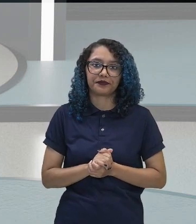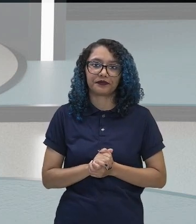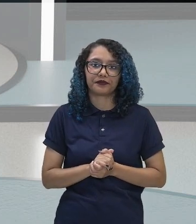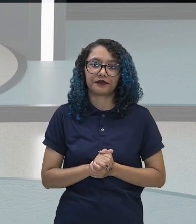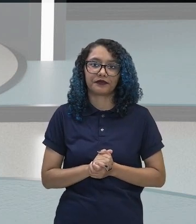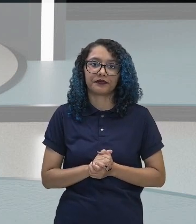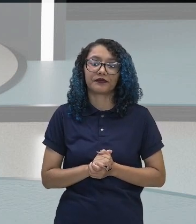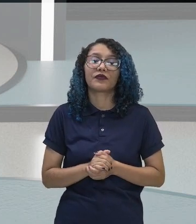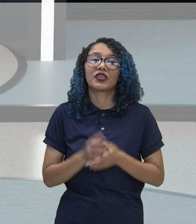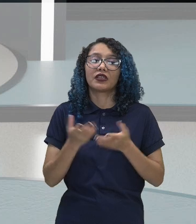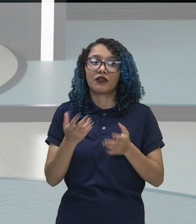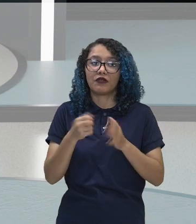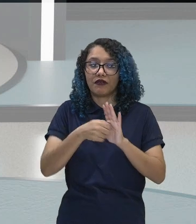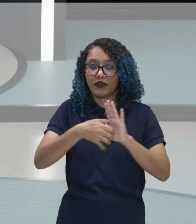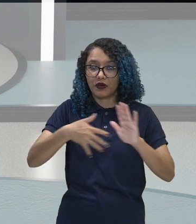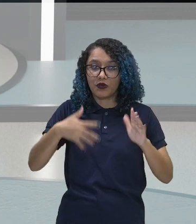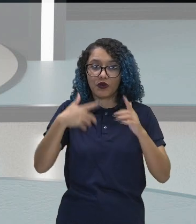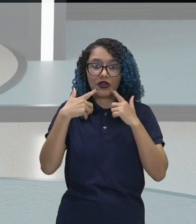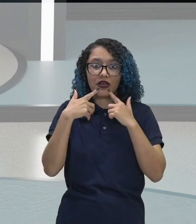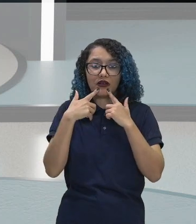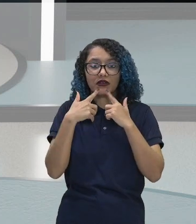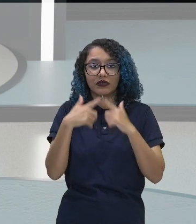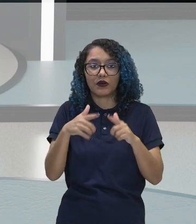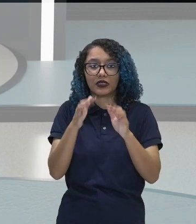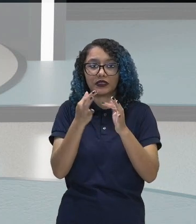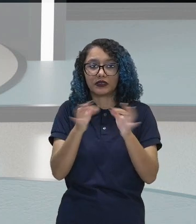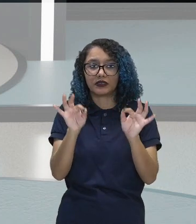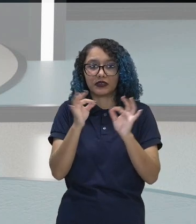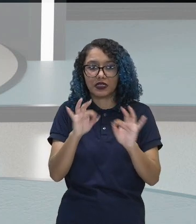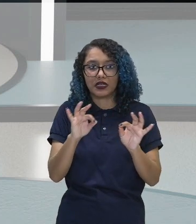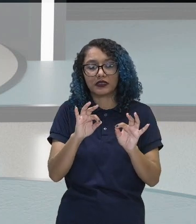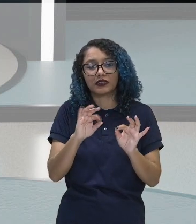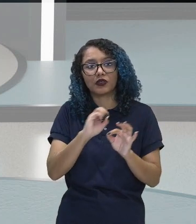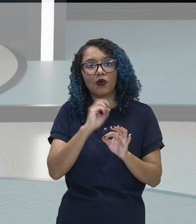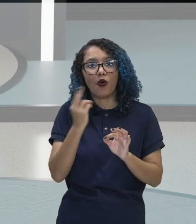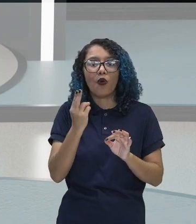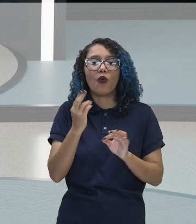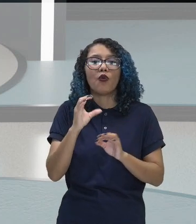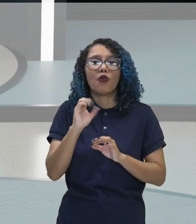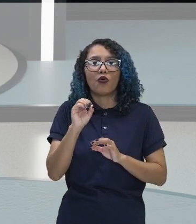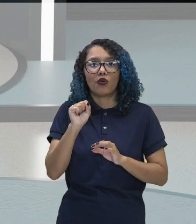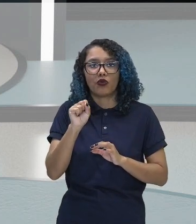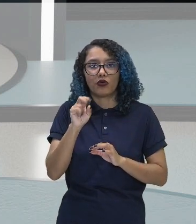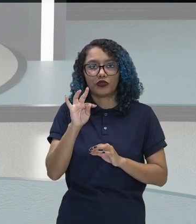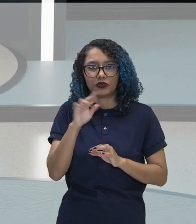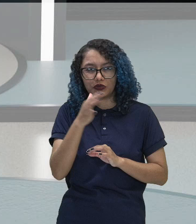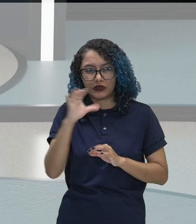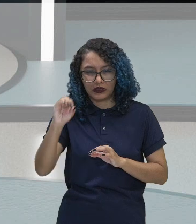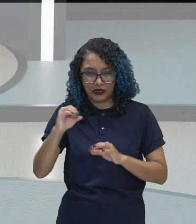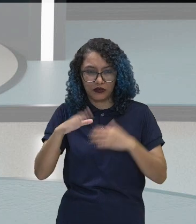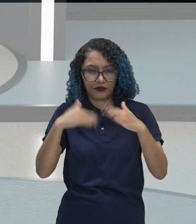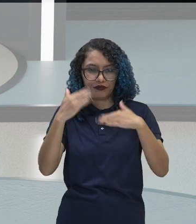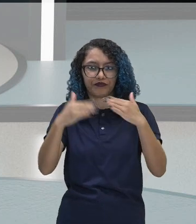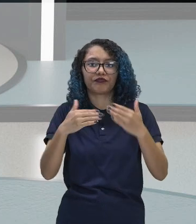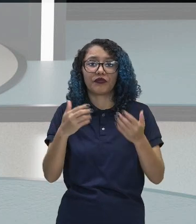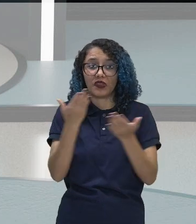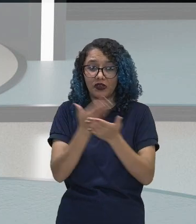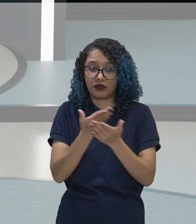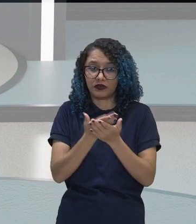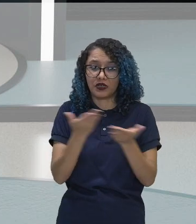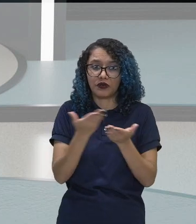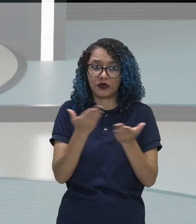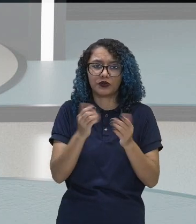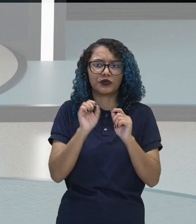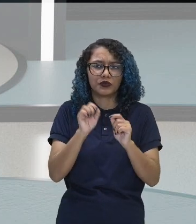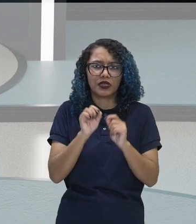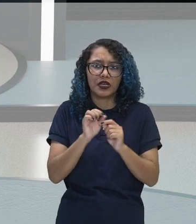de sintaxe ou de construção é a que nós vamos estudar hoje, ok? Elas interferem na